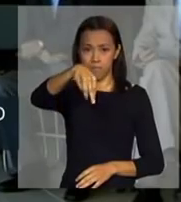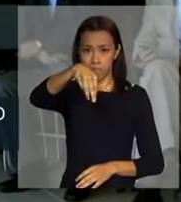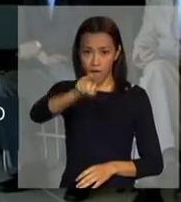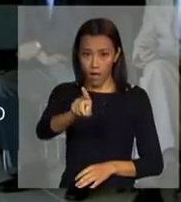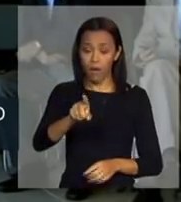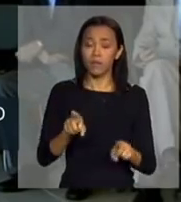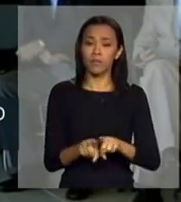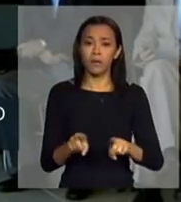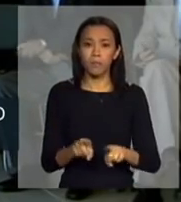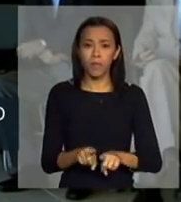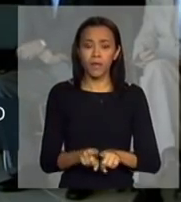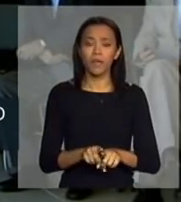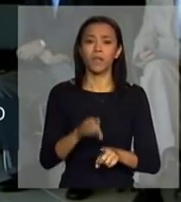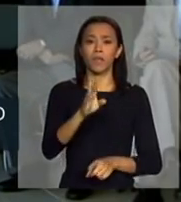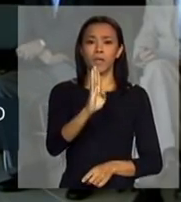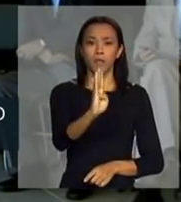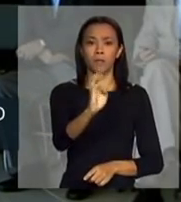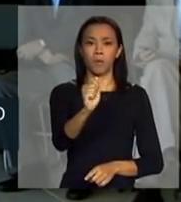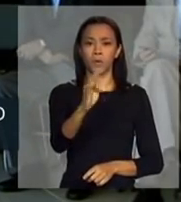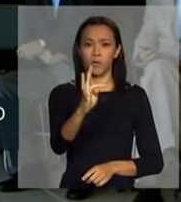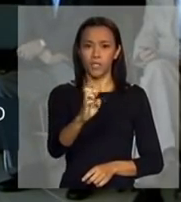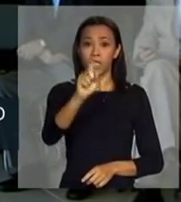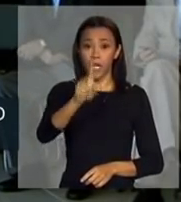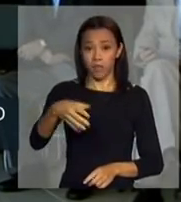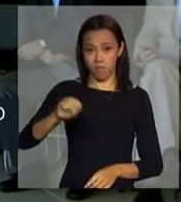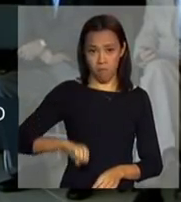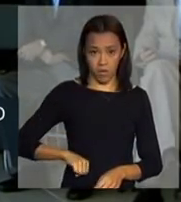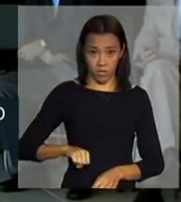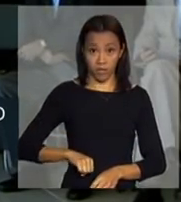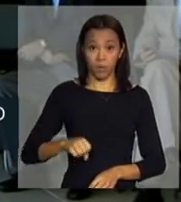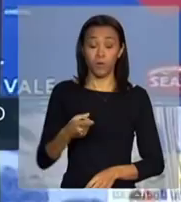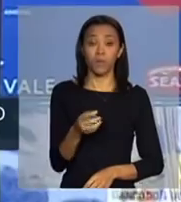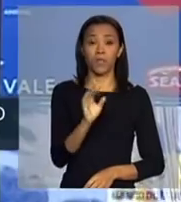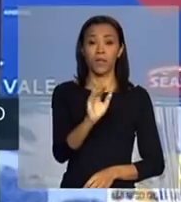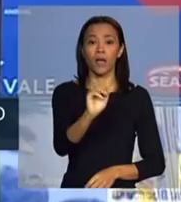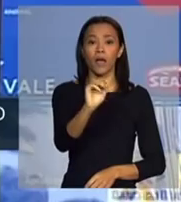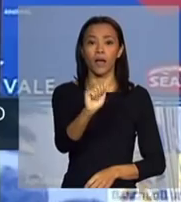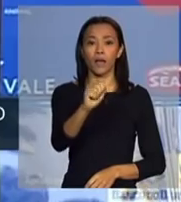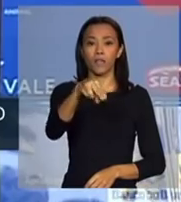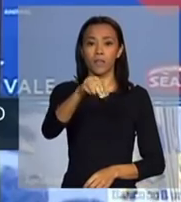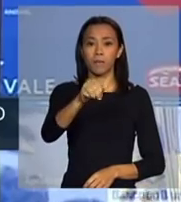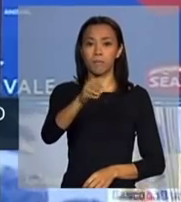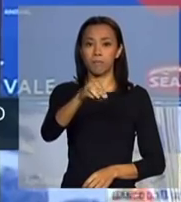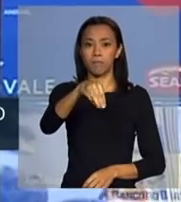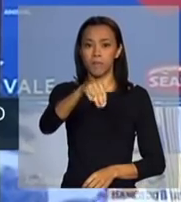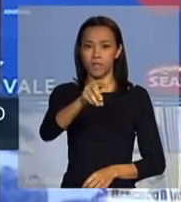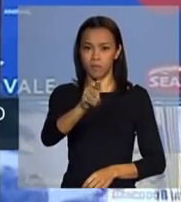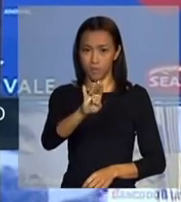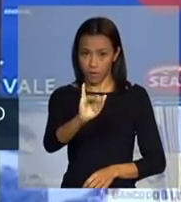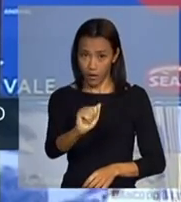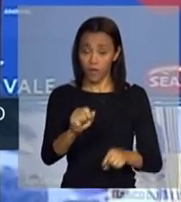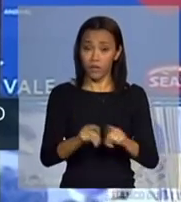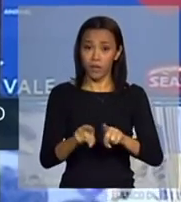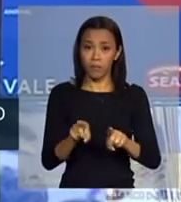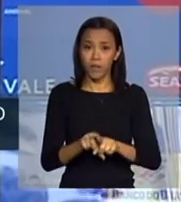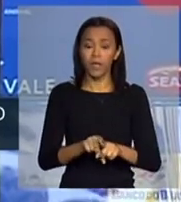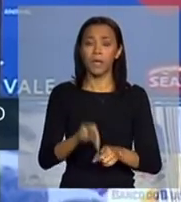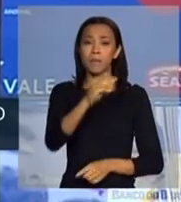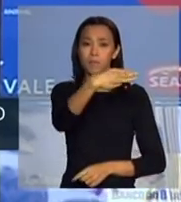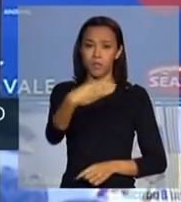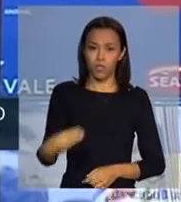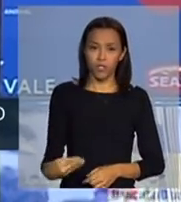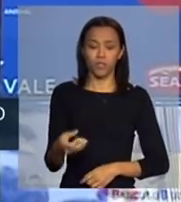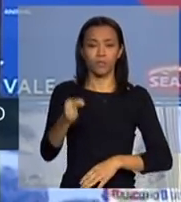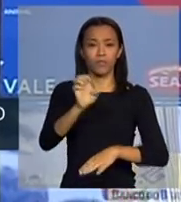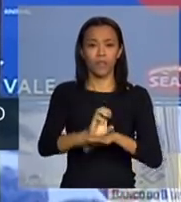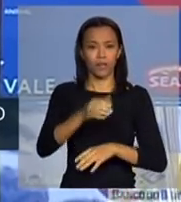Linequila Josefa Mibote, embaixador da República da Namíbia. Sr. Antônio Andrade, ministro do Estado